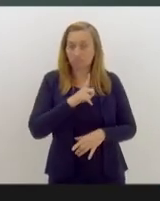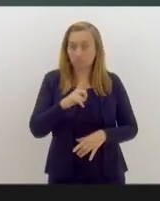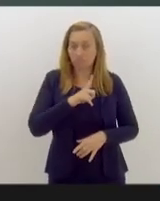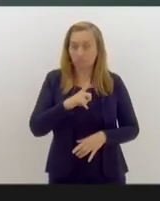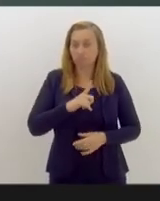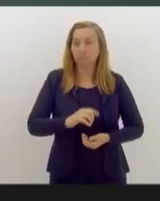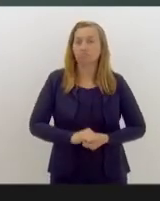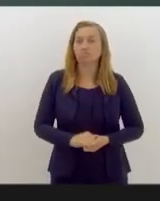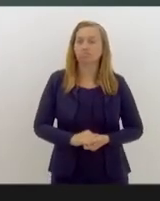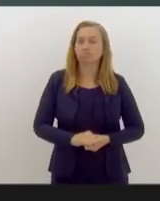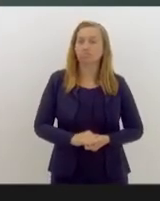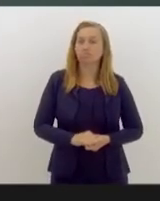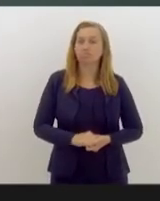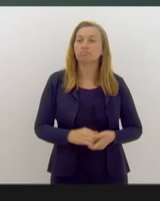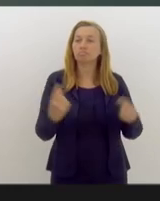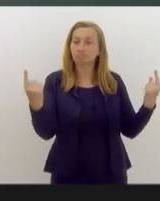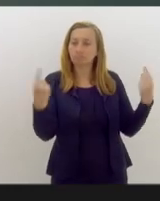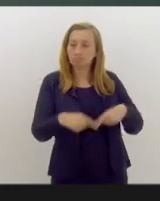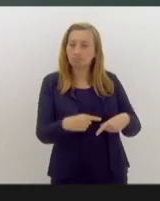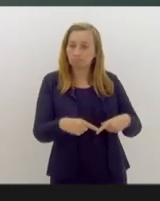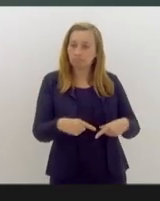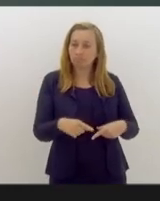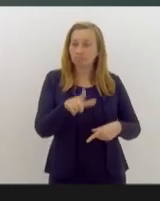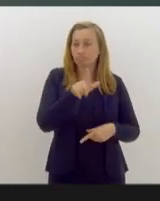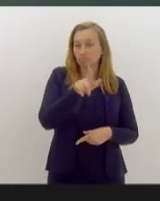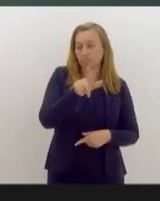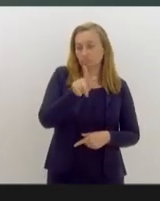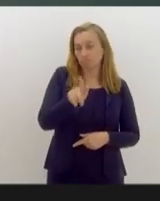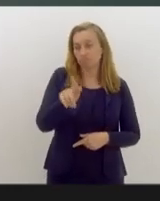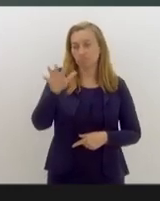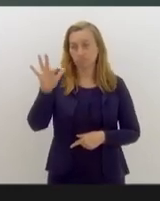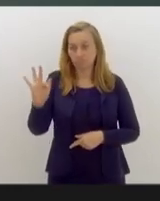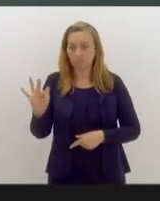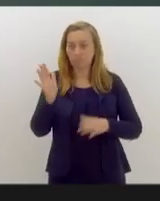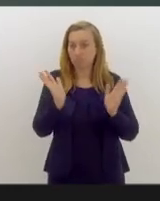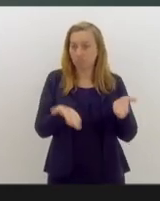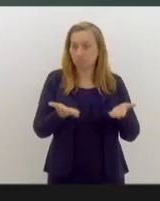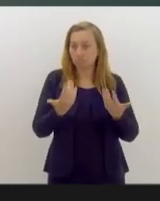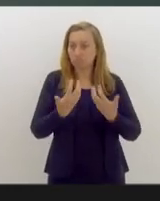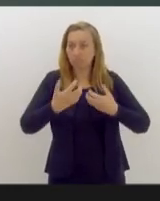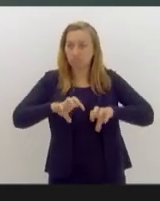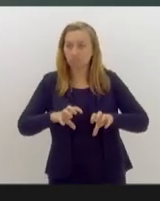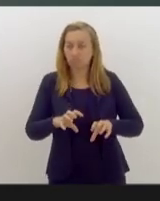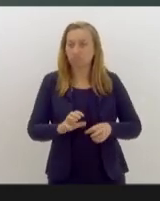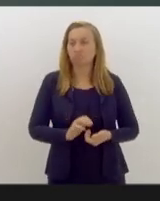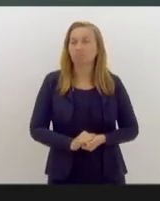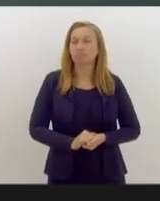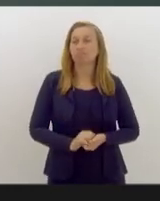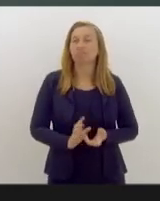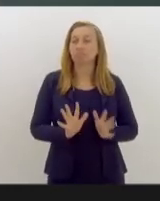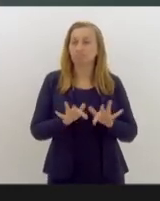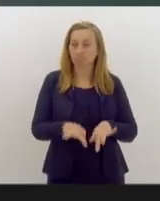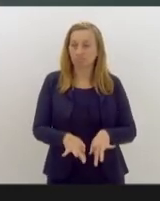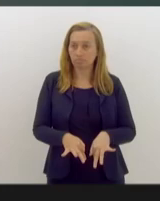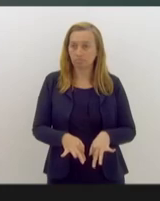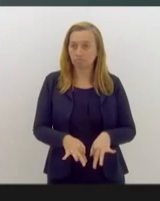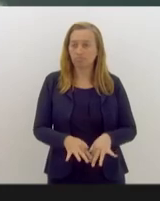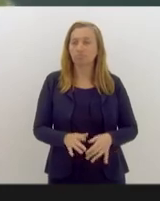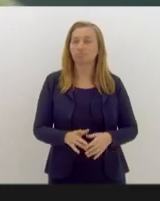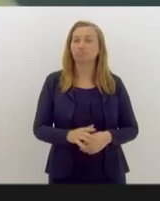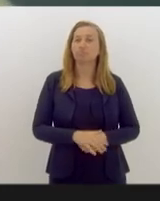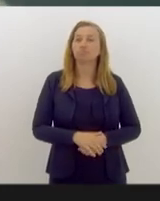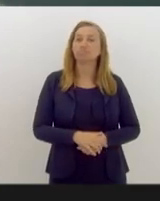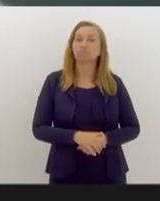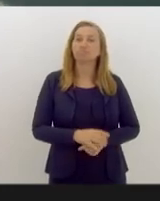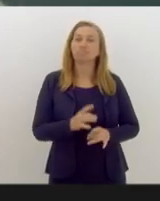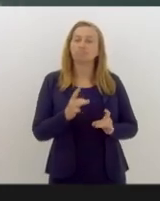é por isso que a disputa colocada no GT hoje, que não querem revogar essa reforma. Concluindo. Os privatistas de educação